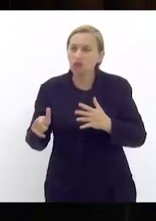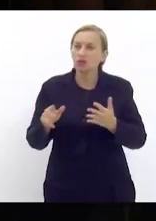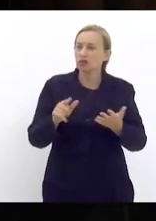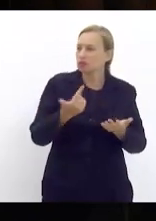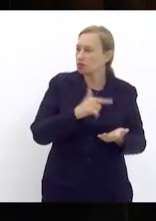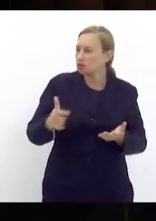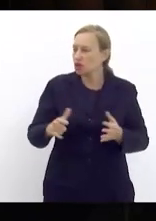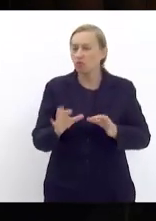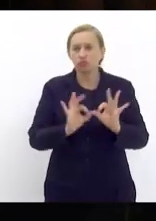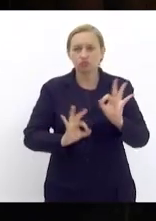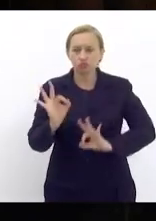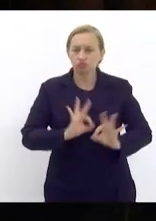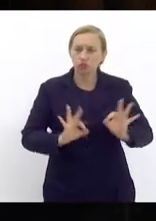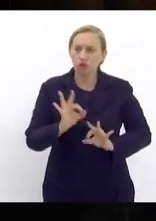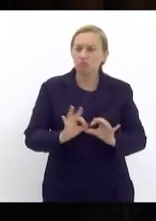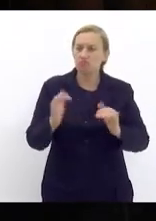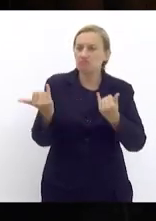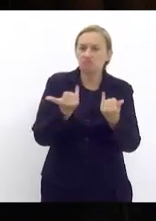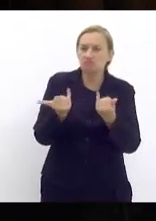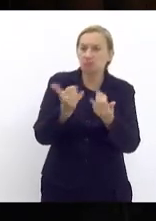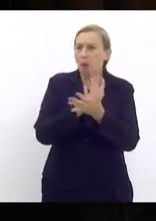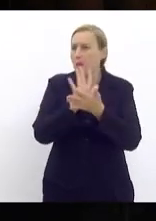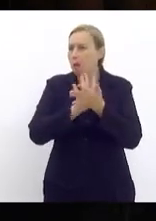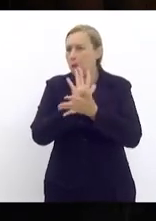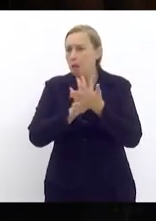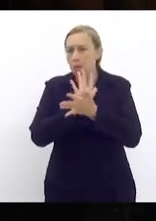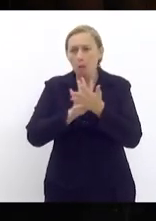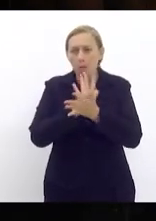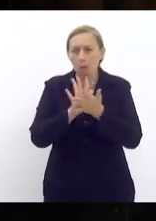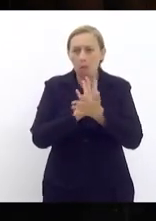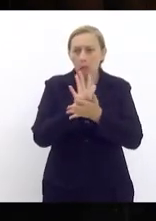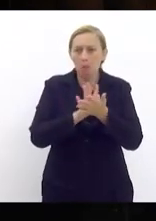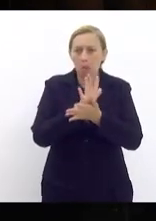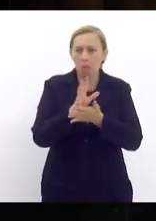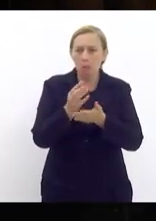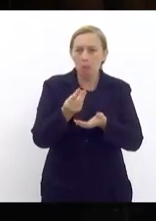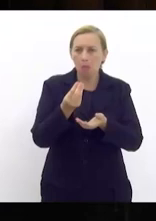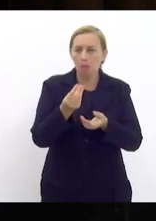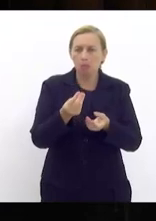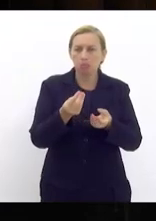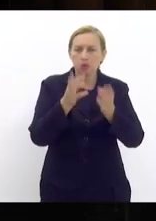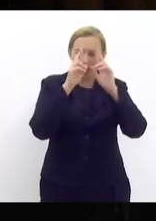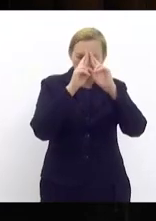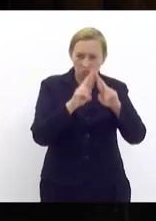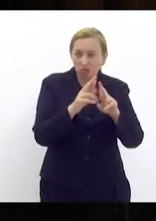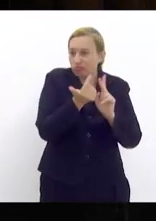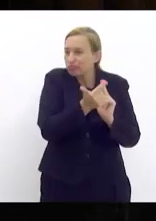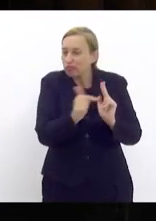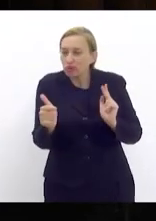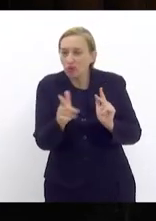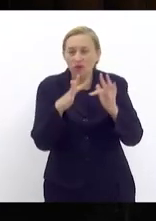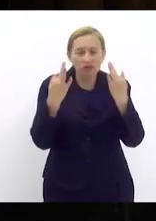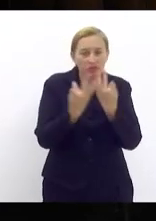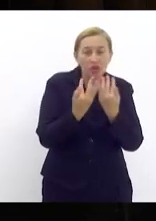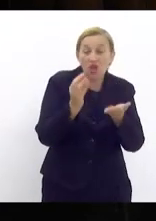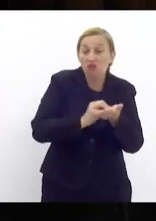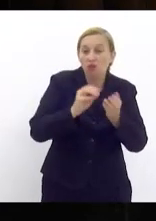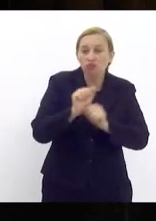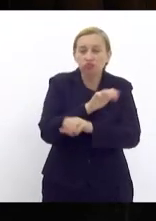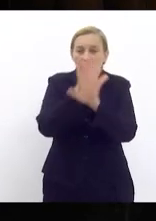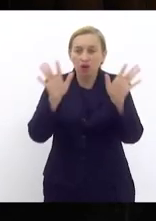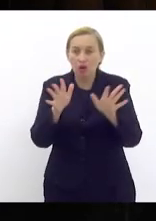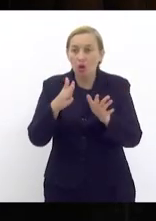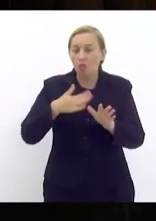desorganização, acumula desinformação, acumula desrespeito com as famílias e falta de transparência. O